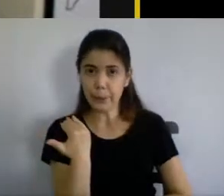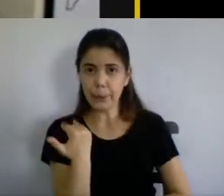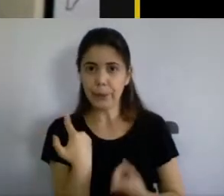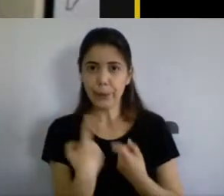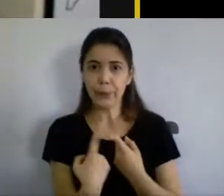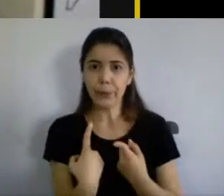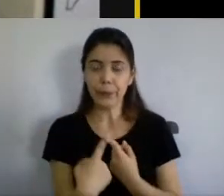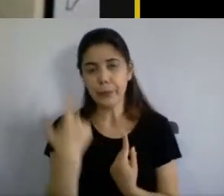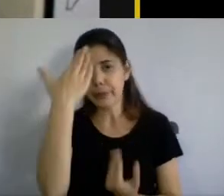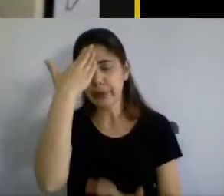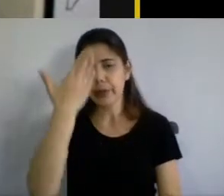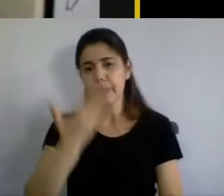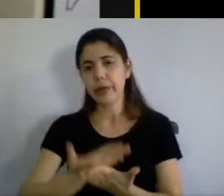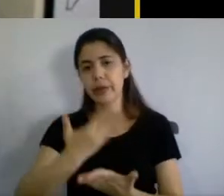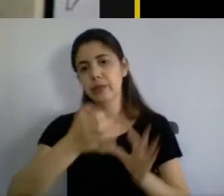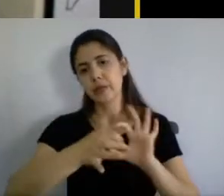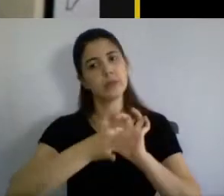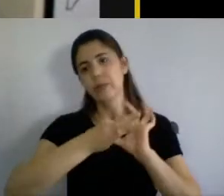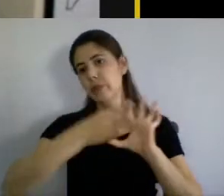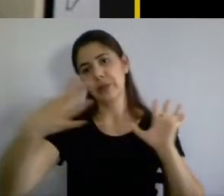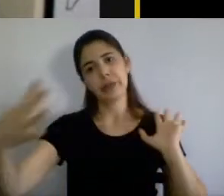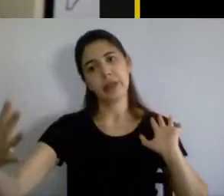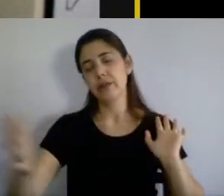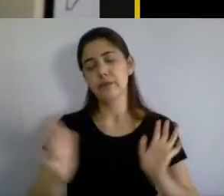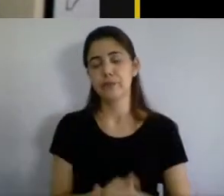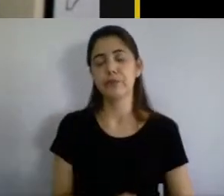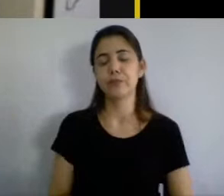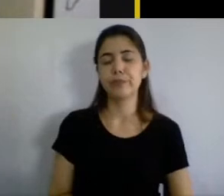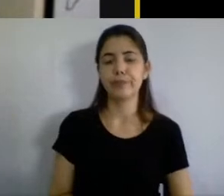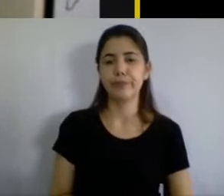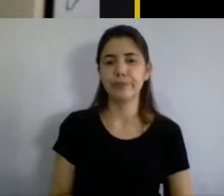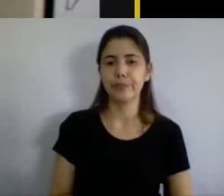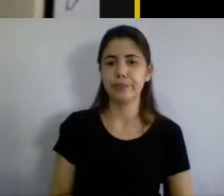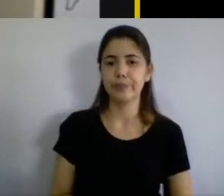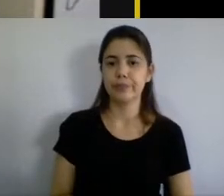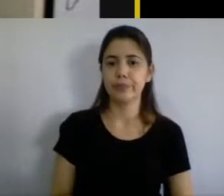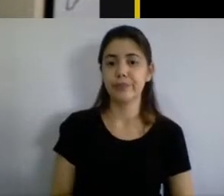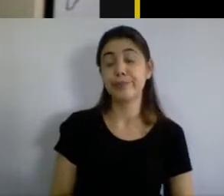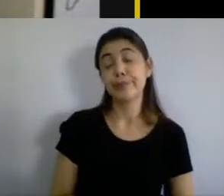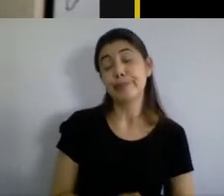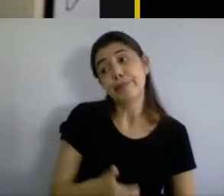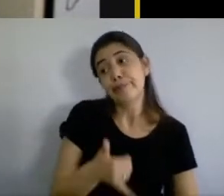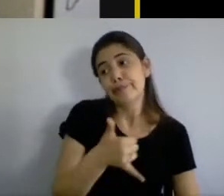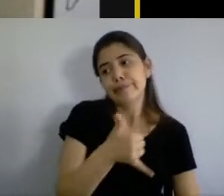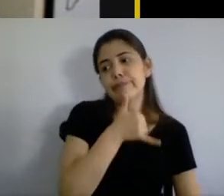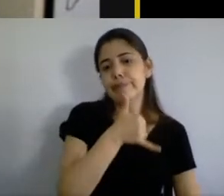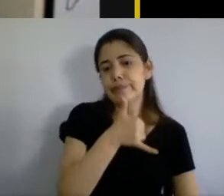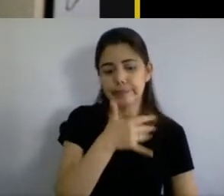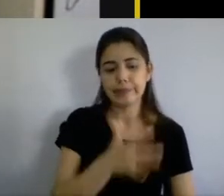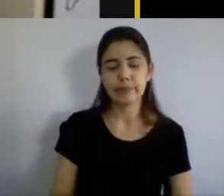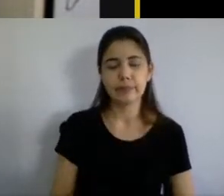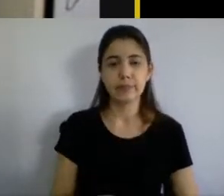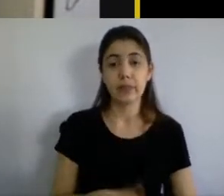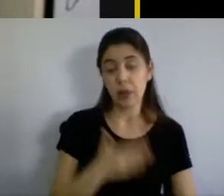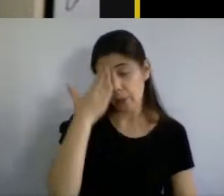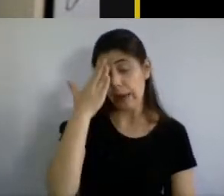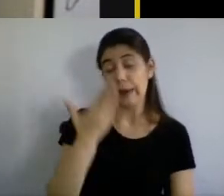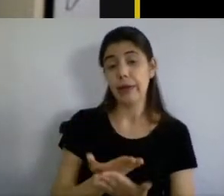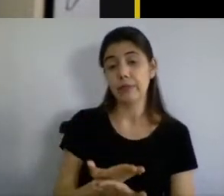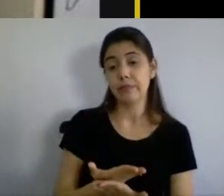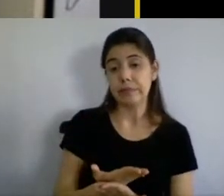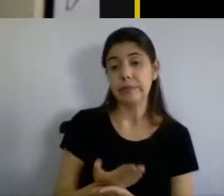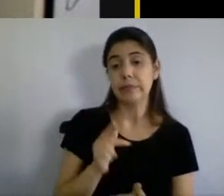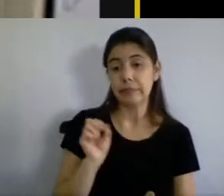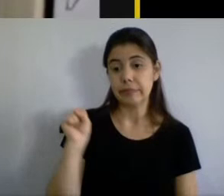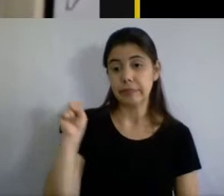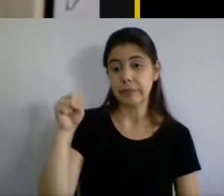numa liberdade que existe ali. É isso? Uma infelicidade. E eu acredito que esse discurso